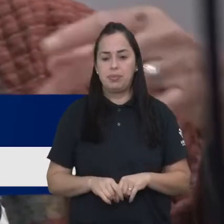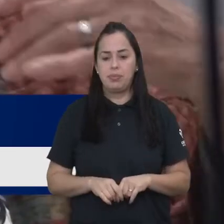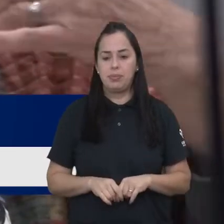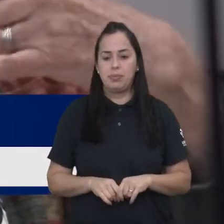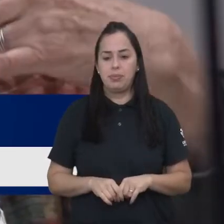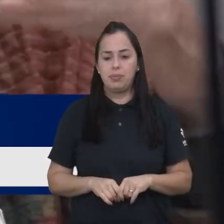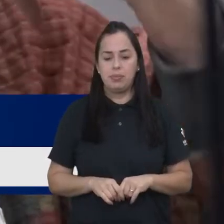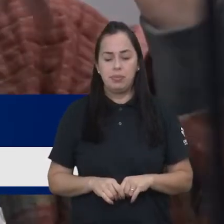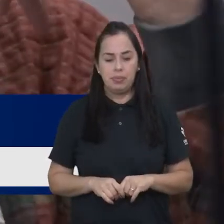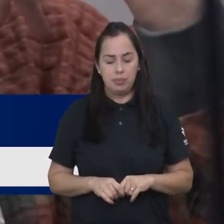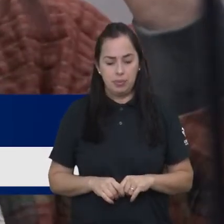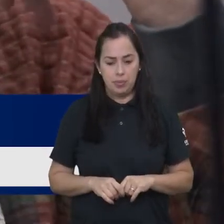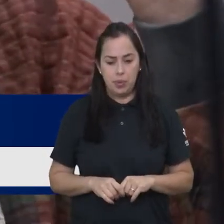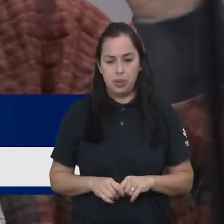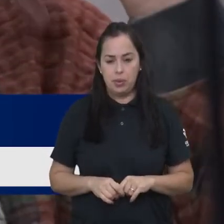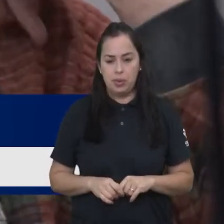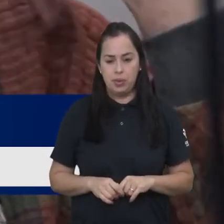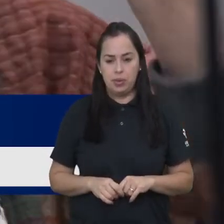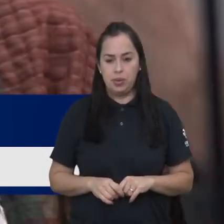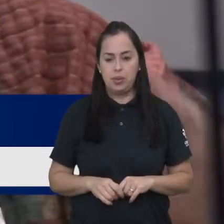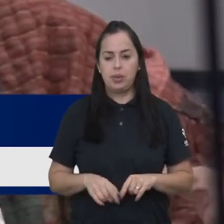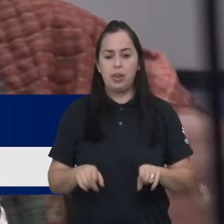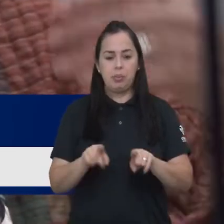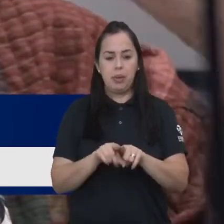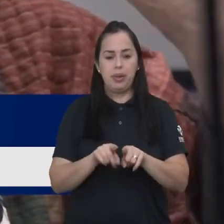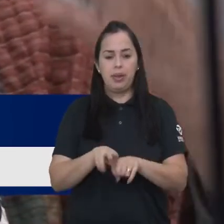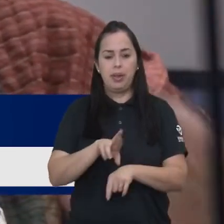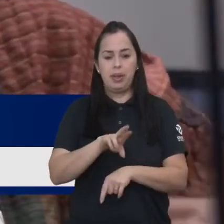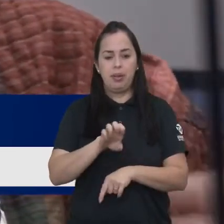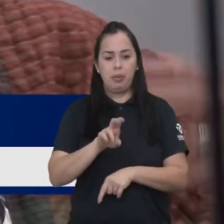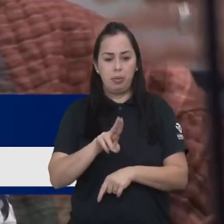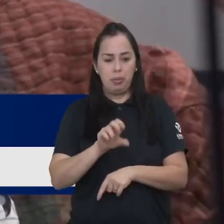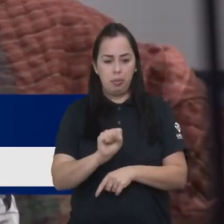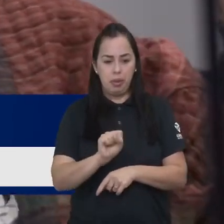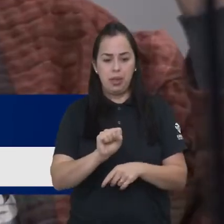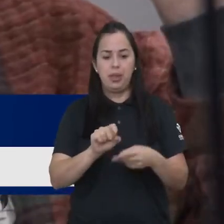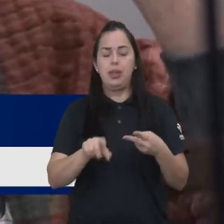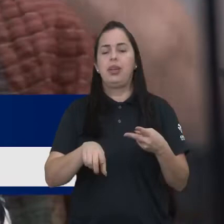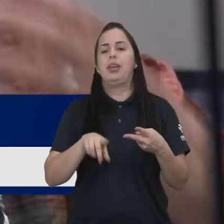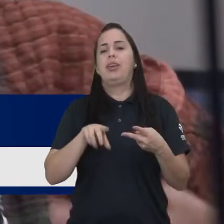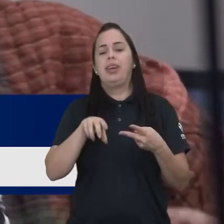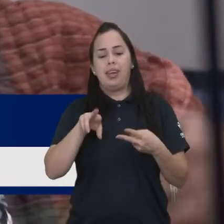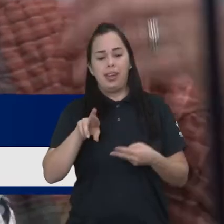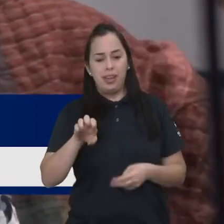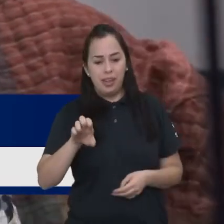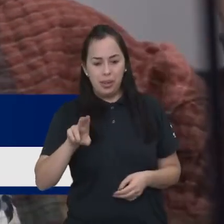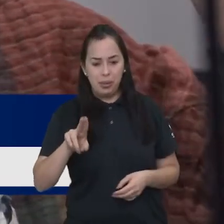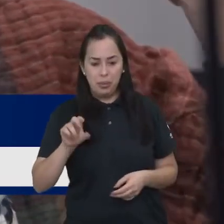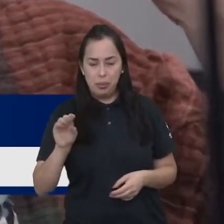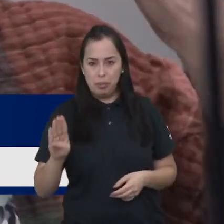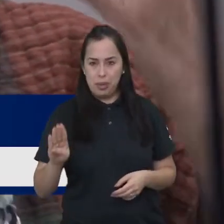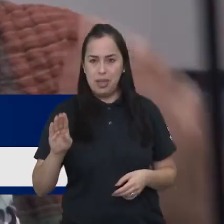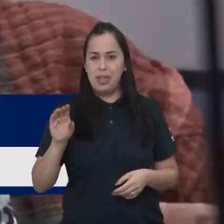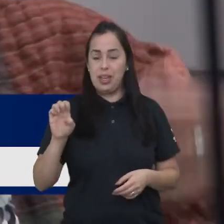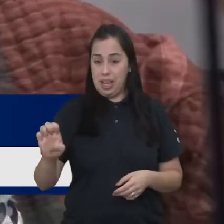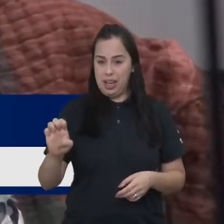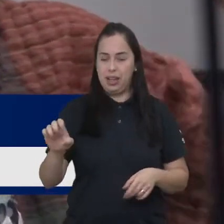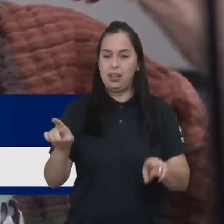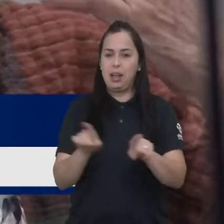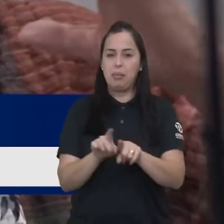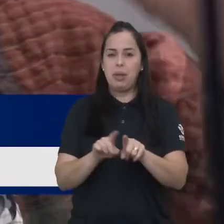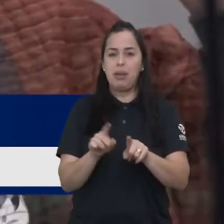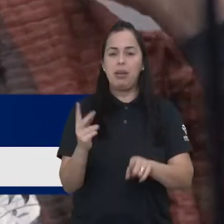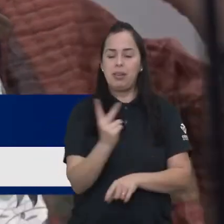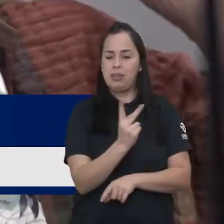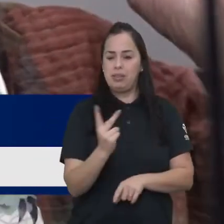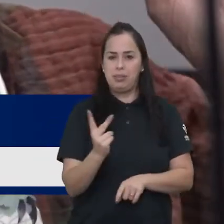Esses urbs aí, o reúrbis S, reúrbis E, dá maior confusão por falta de entendimento que